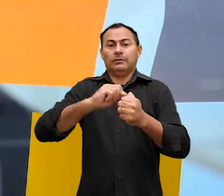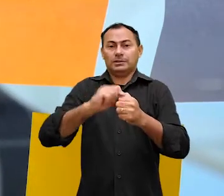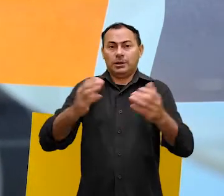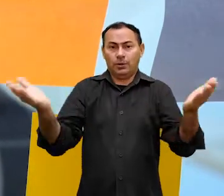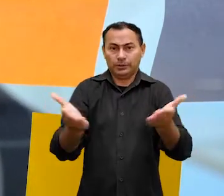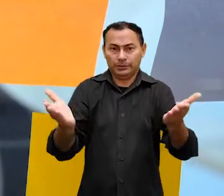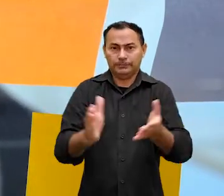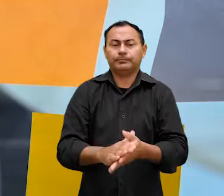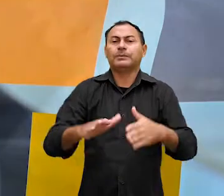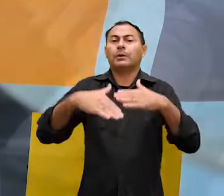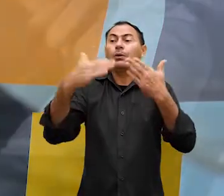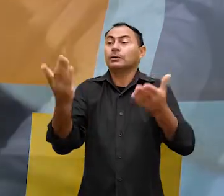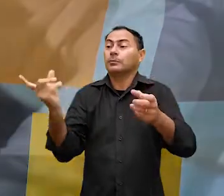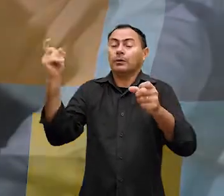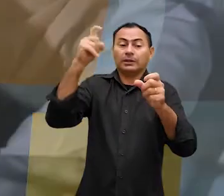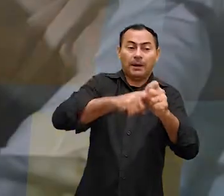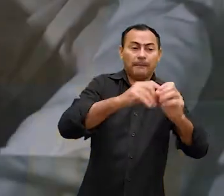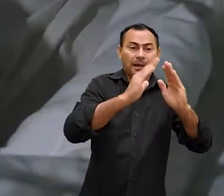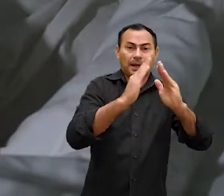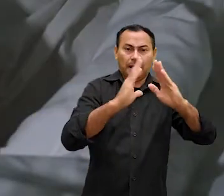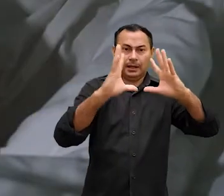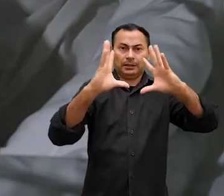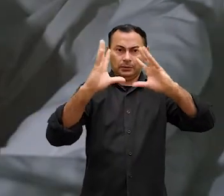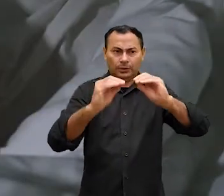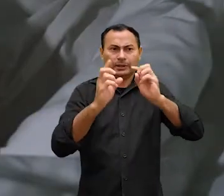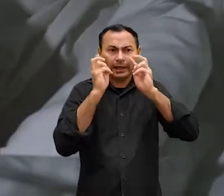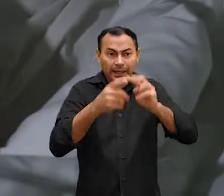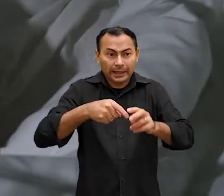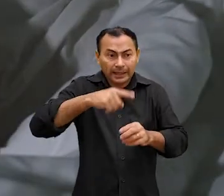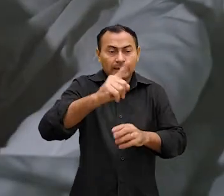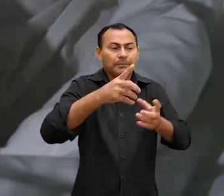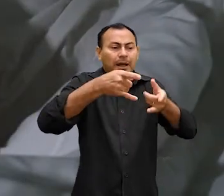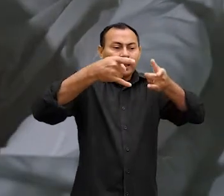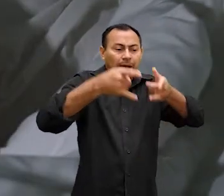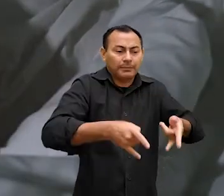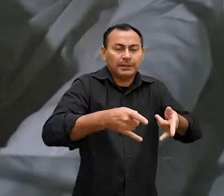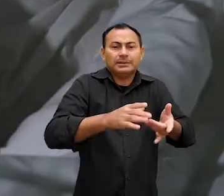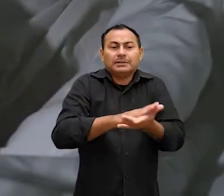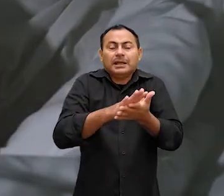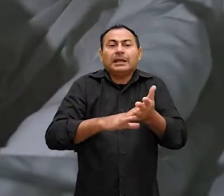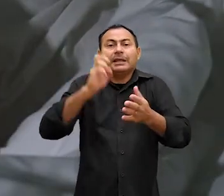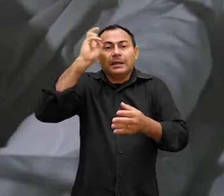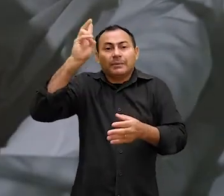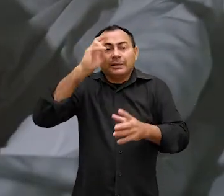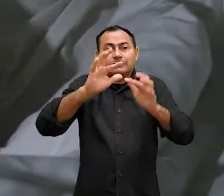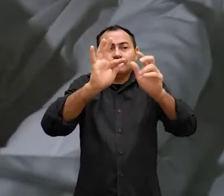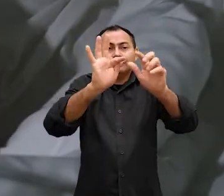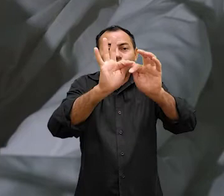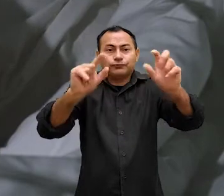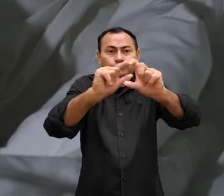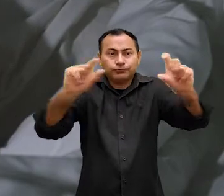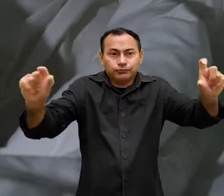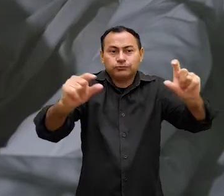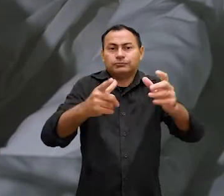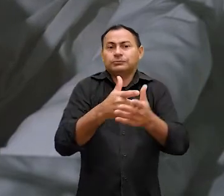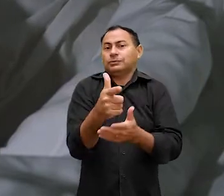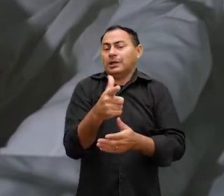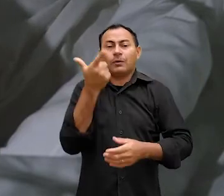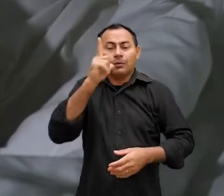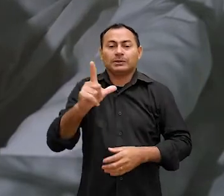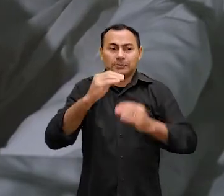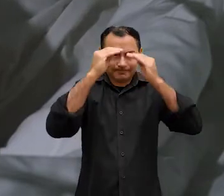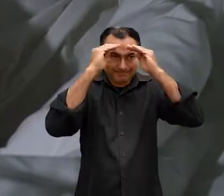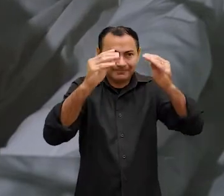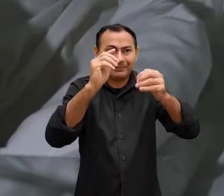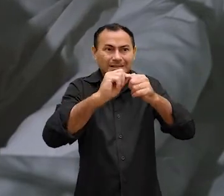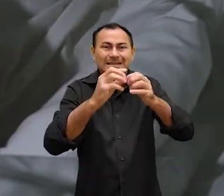hoje. Quando voltava para casa à noite, queria ir logo para a cama e nem me lembrar da lista porque não tinha conseguido